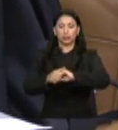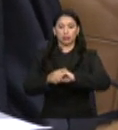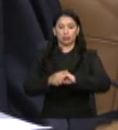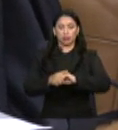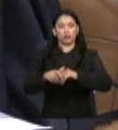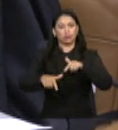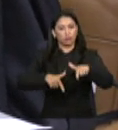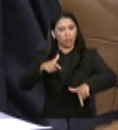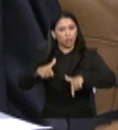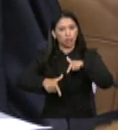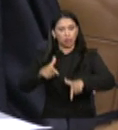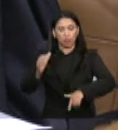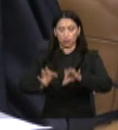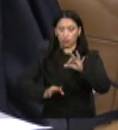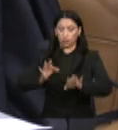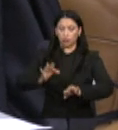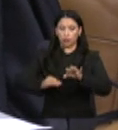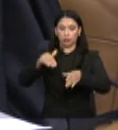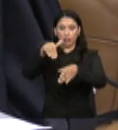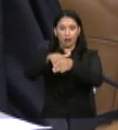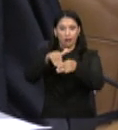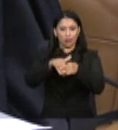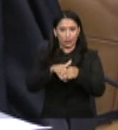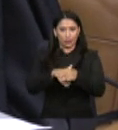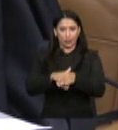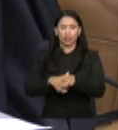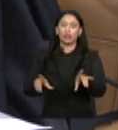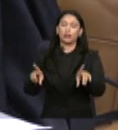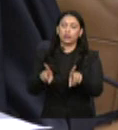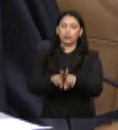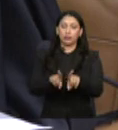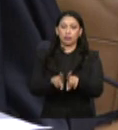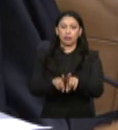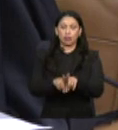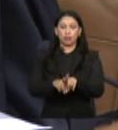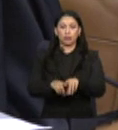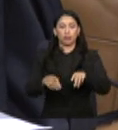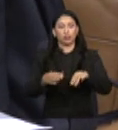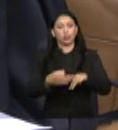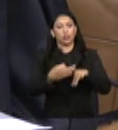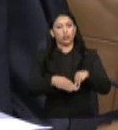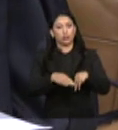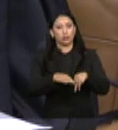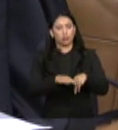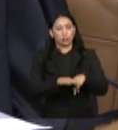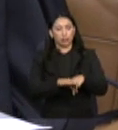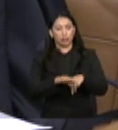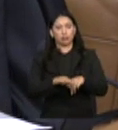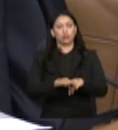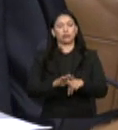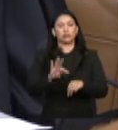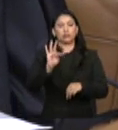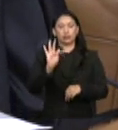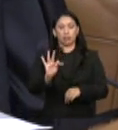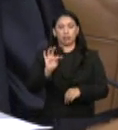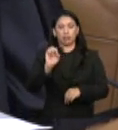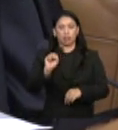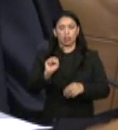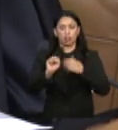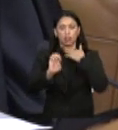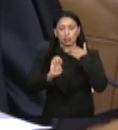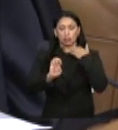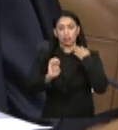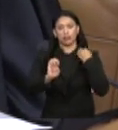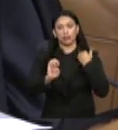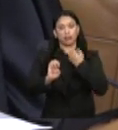brioso trabalho da Justiça Eleitoral como também suas excelências os ministros daquela casa aqui presente